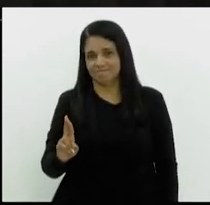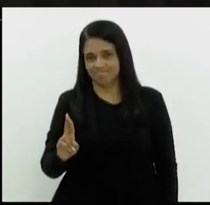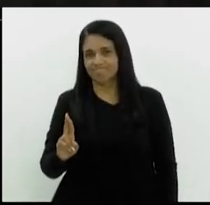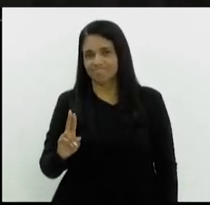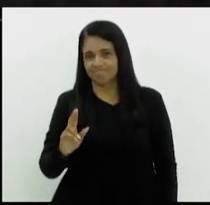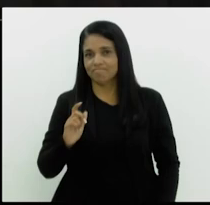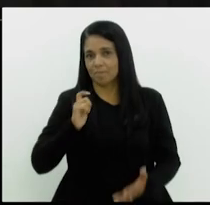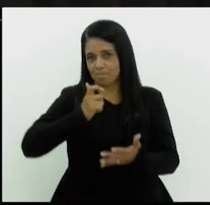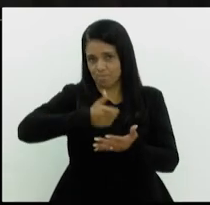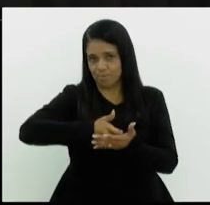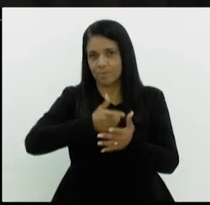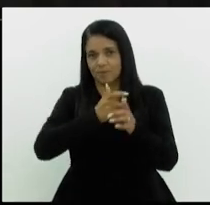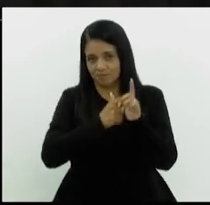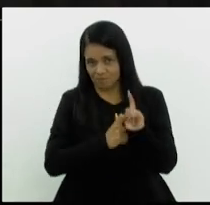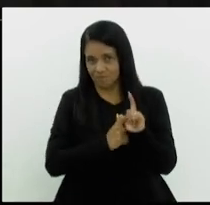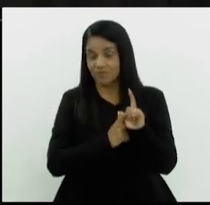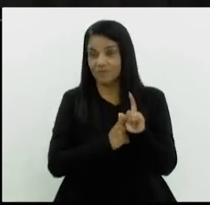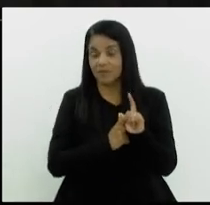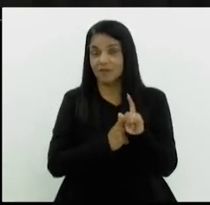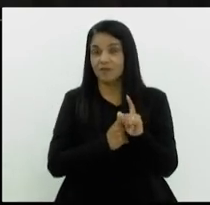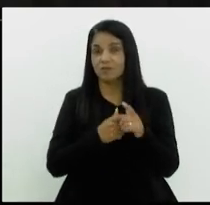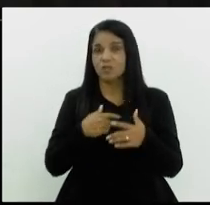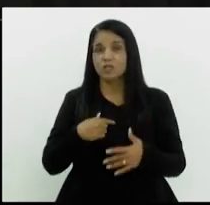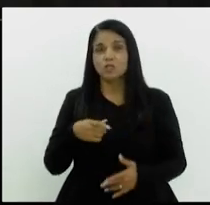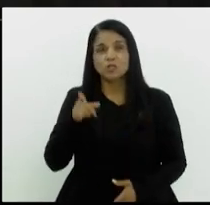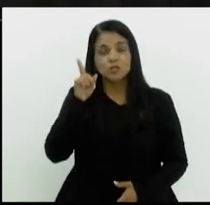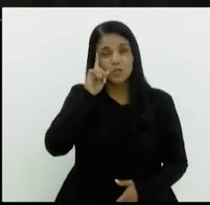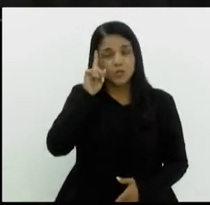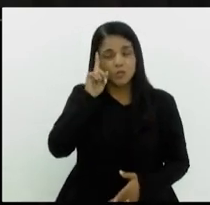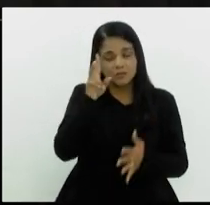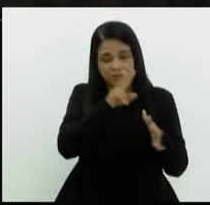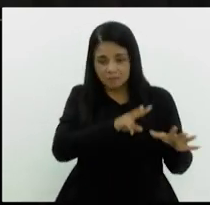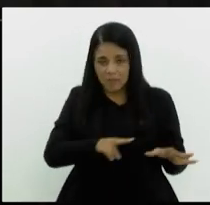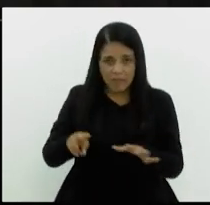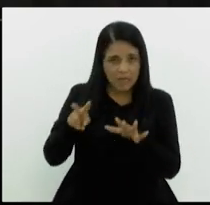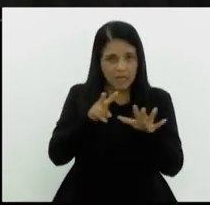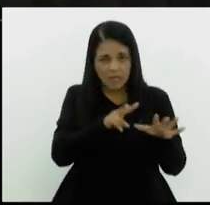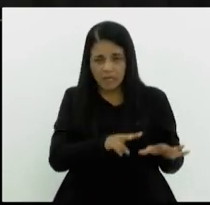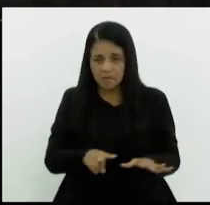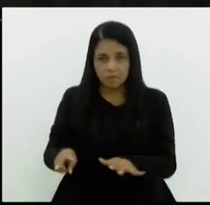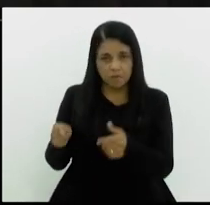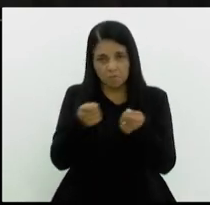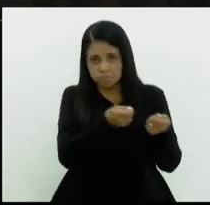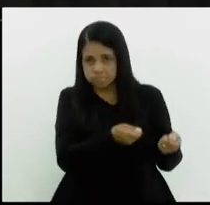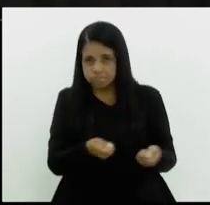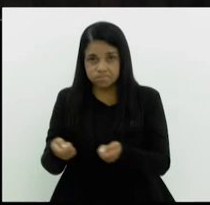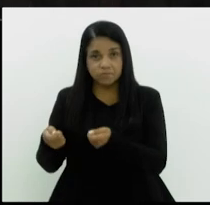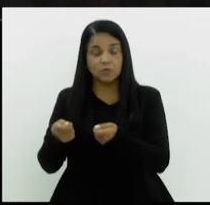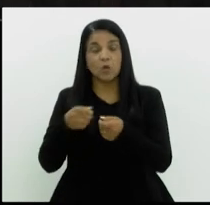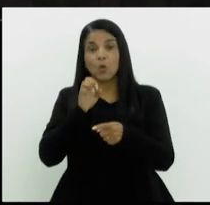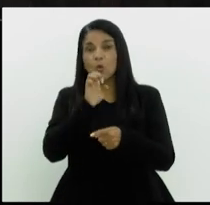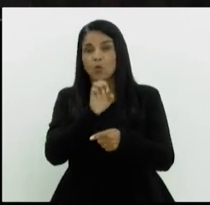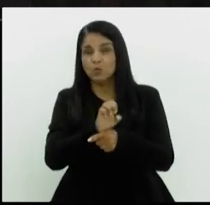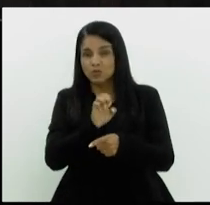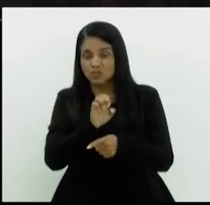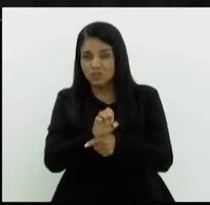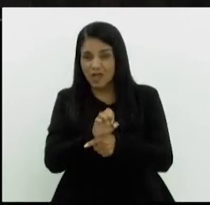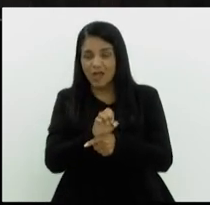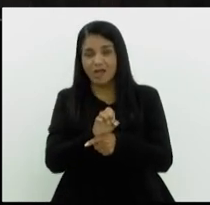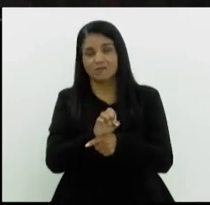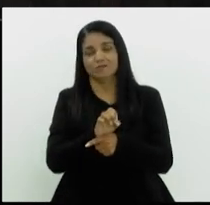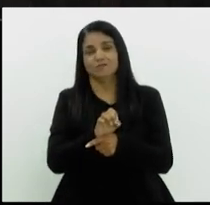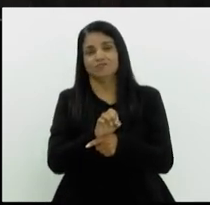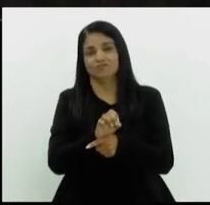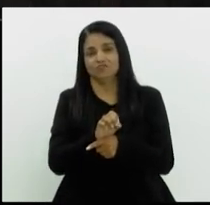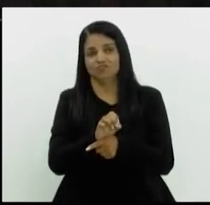aqui, praticamente todas as semanas, dizendo que o Estado não sai